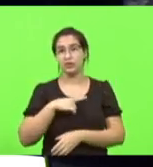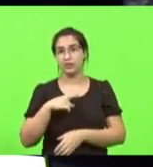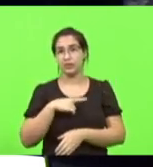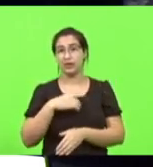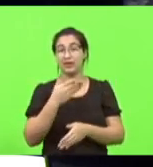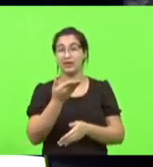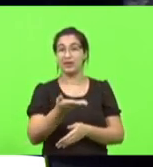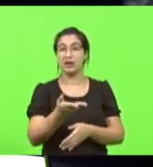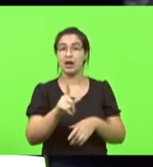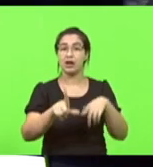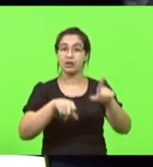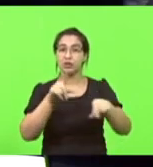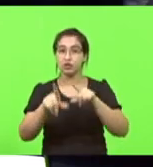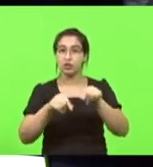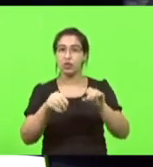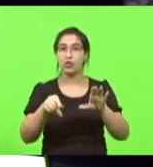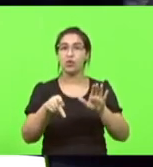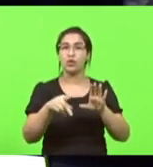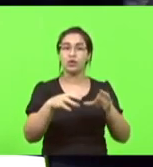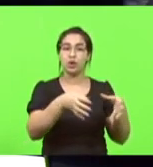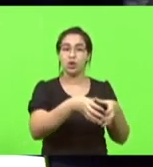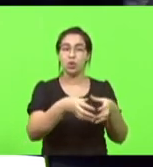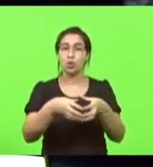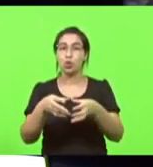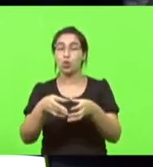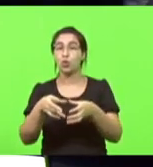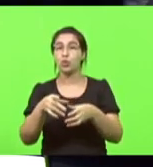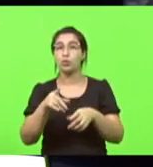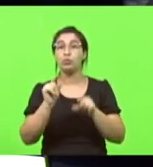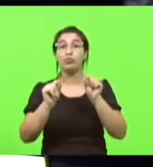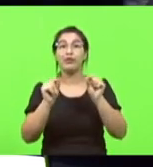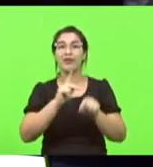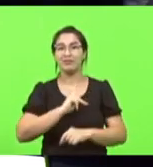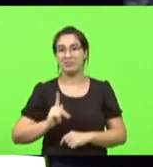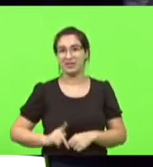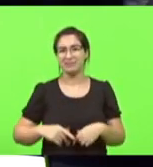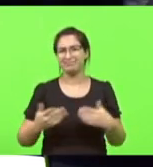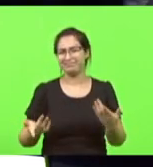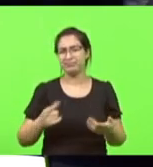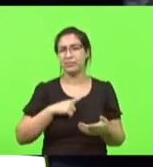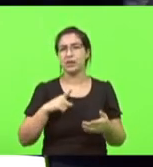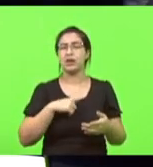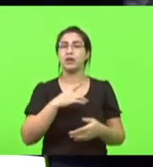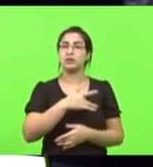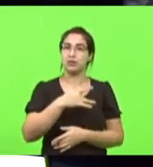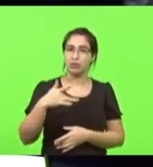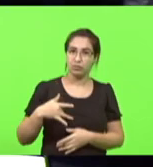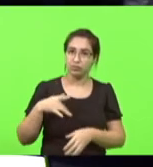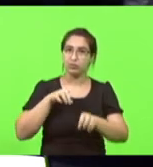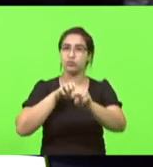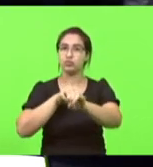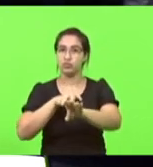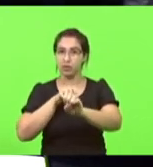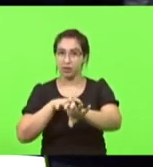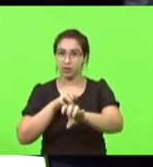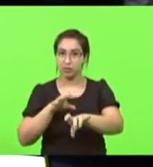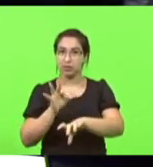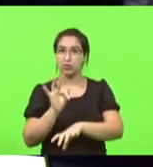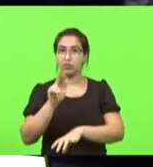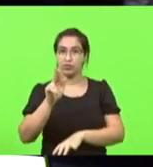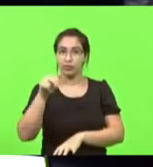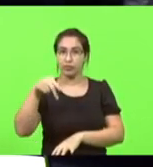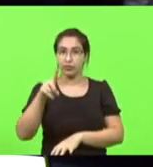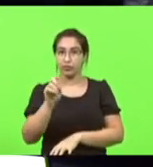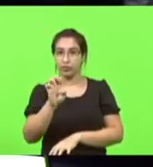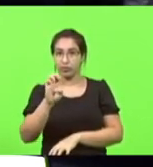a eleição para a presidência do Fundeb. Então, nós temos saúde, nós temos educação, nós temos Fundeb, nós temos